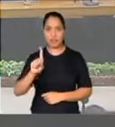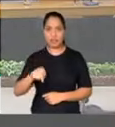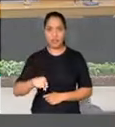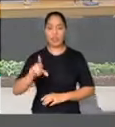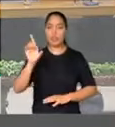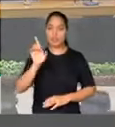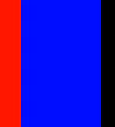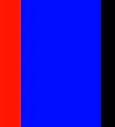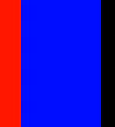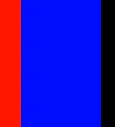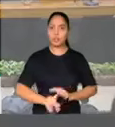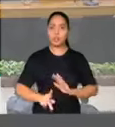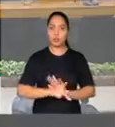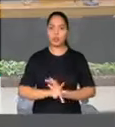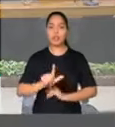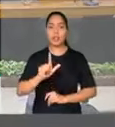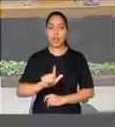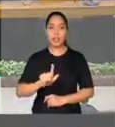Brasileira LGBTI,